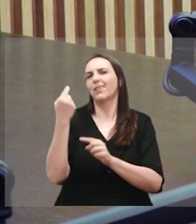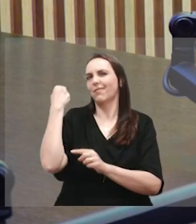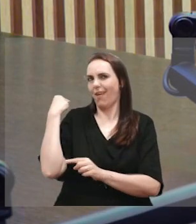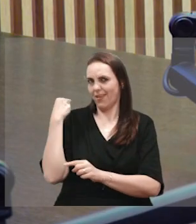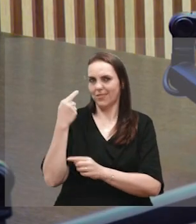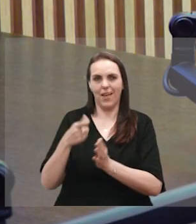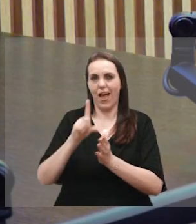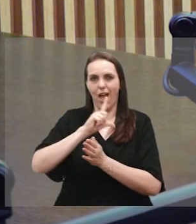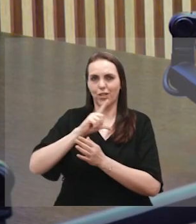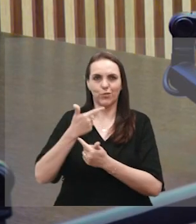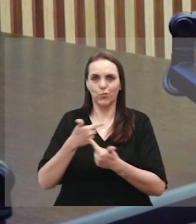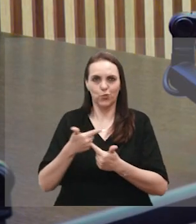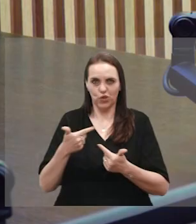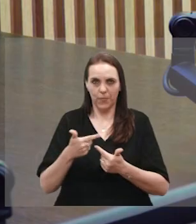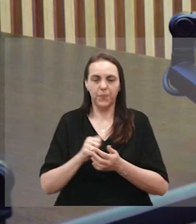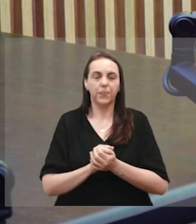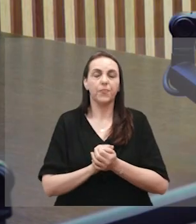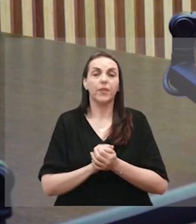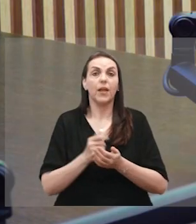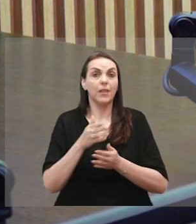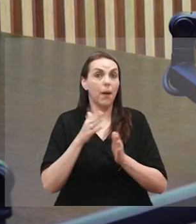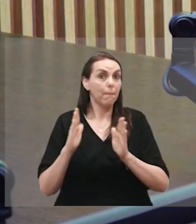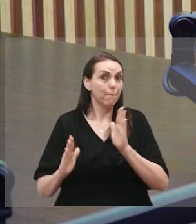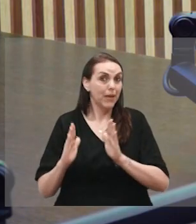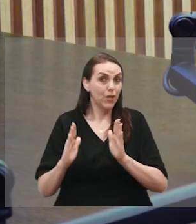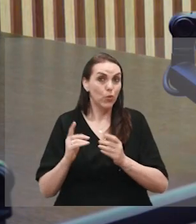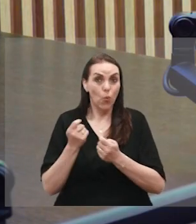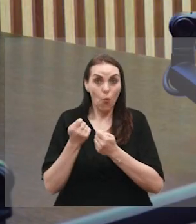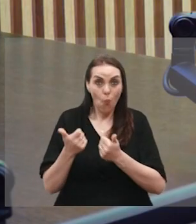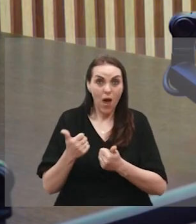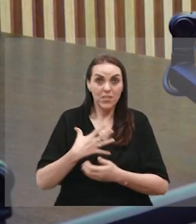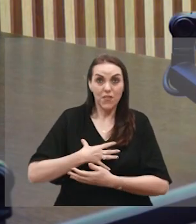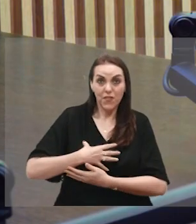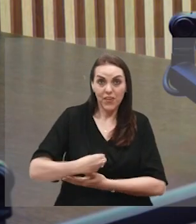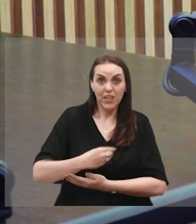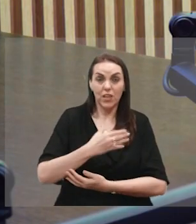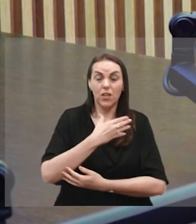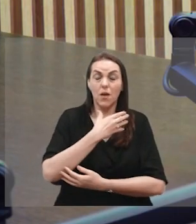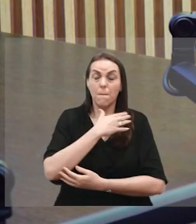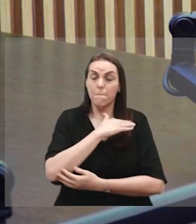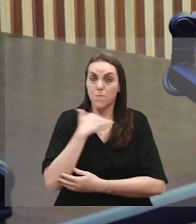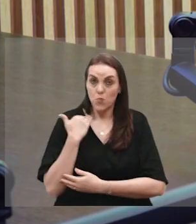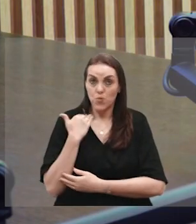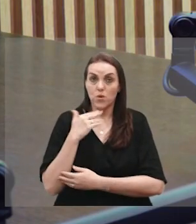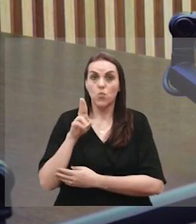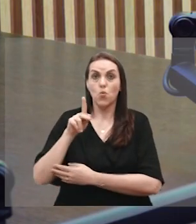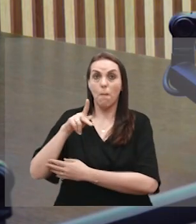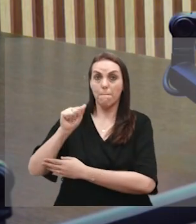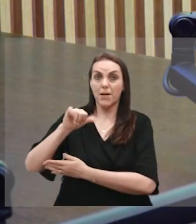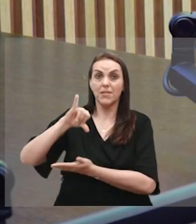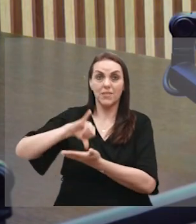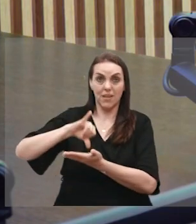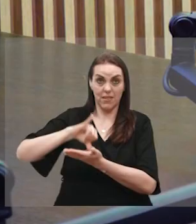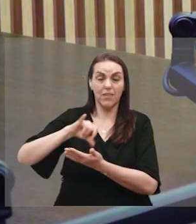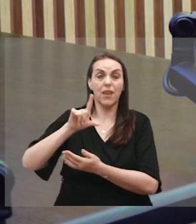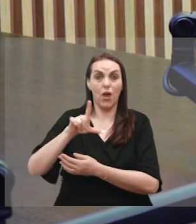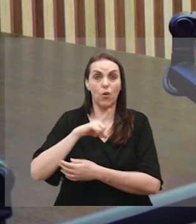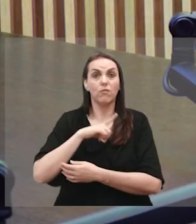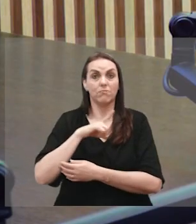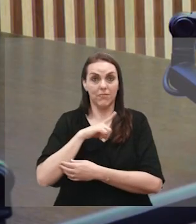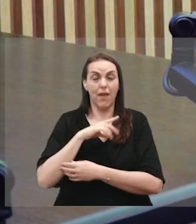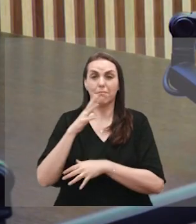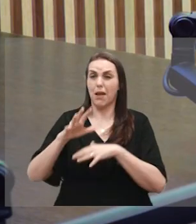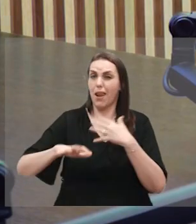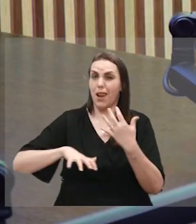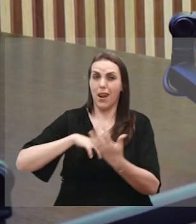mostrar problemas na saúde também. E nessa época eu quase perdi um filho meu ali na UPA Central por falta de atendimento, né? O atendimento ineficiente, na